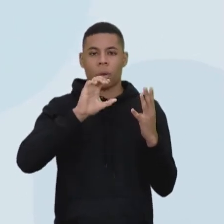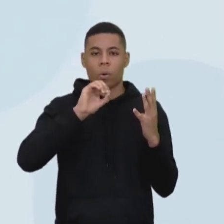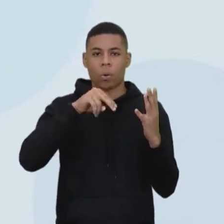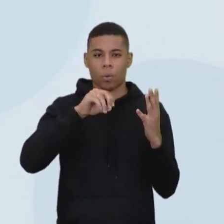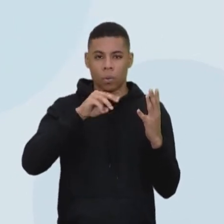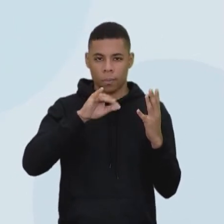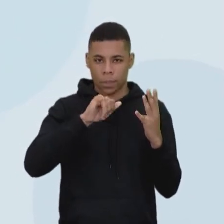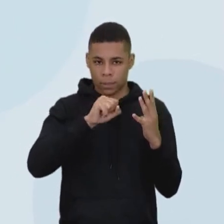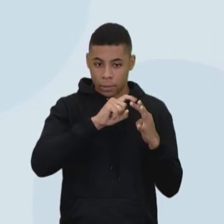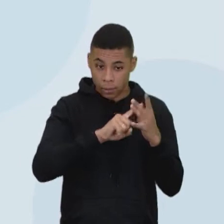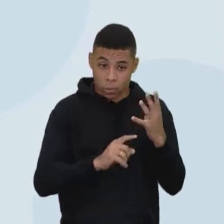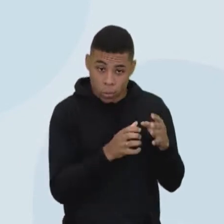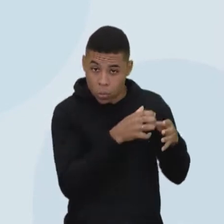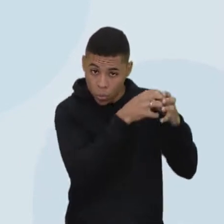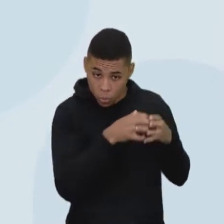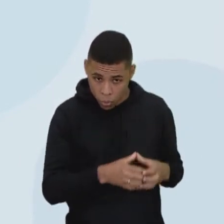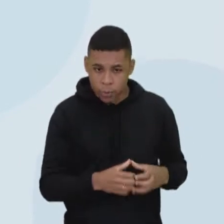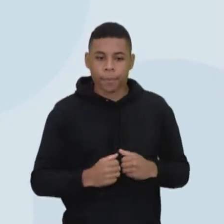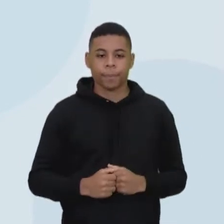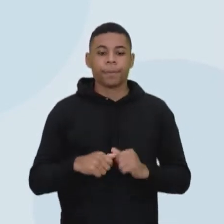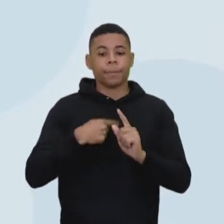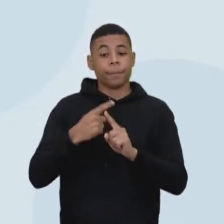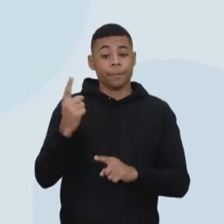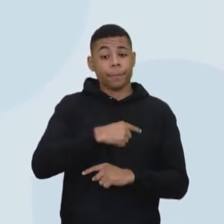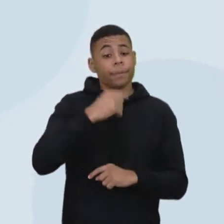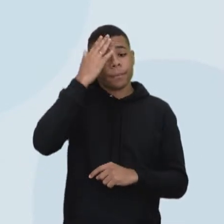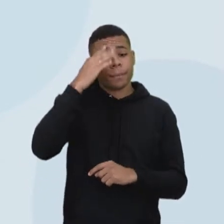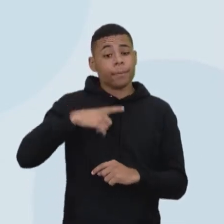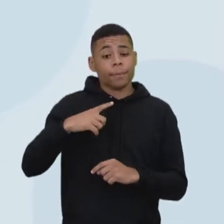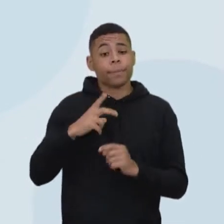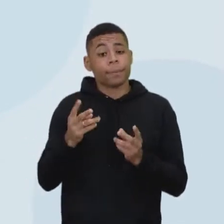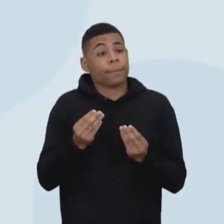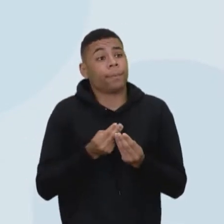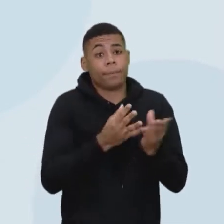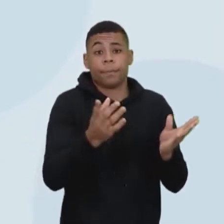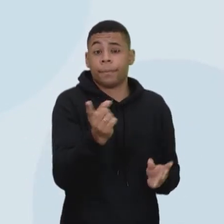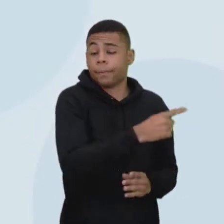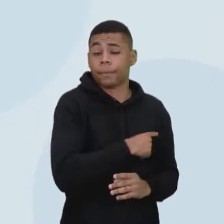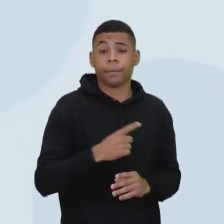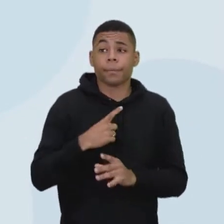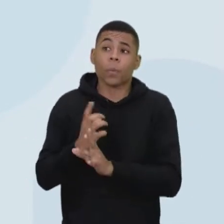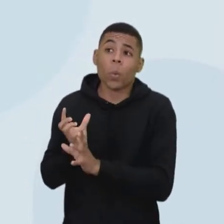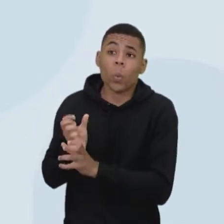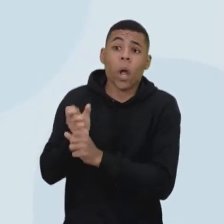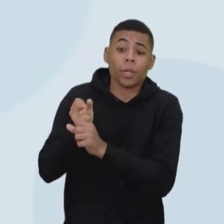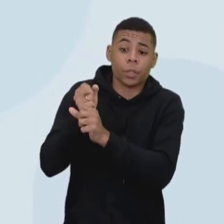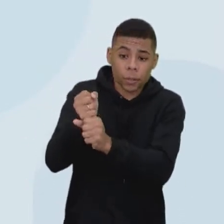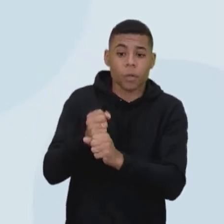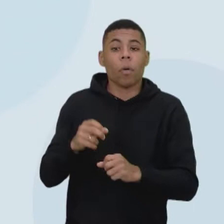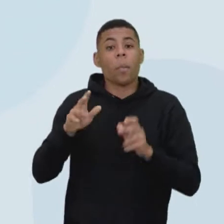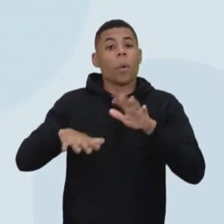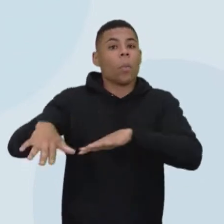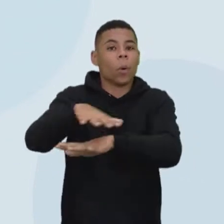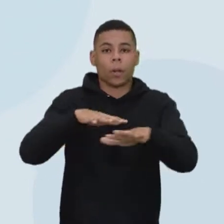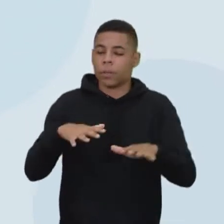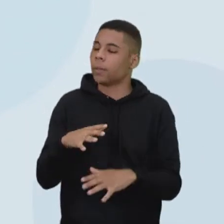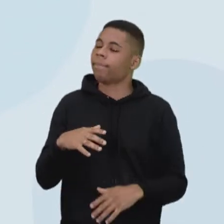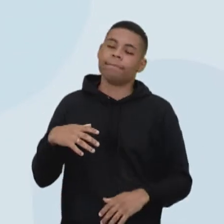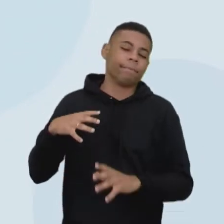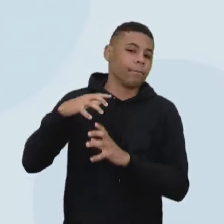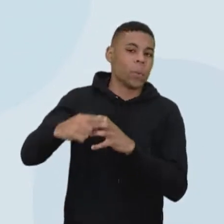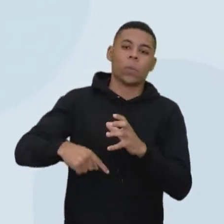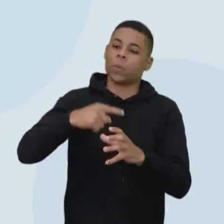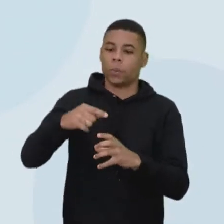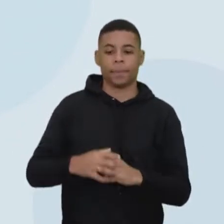sobre o crescimento, a diminuição e a estabilização dos quantitativos populacionais em todo o